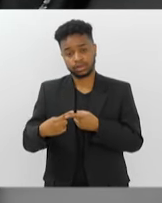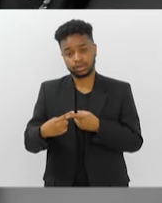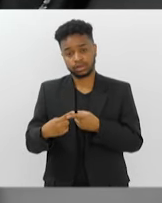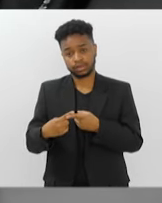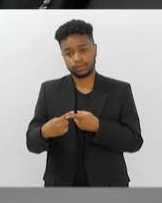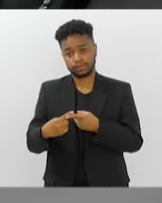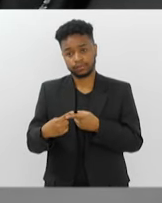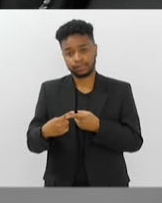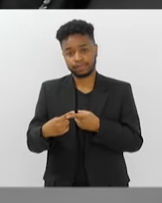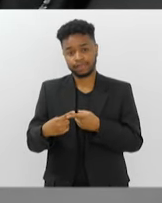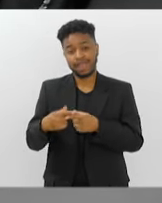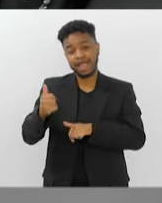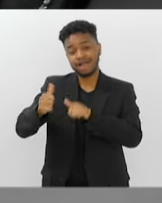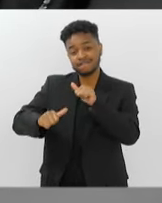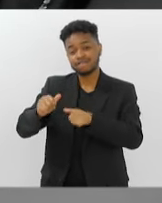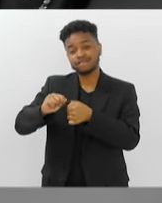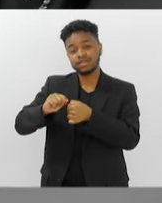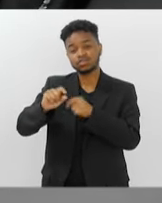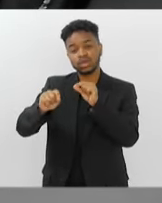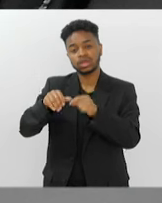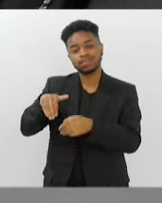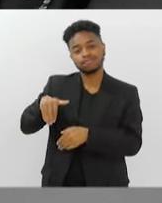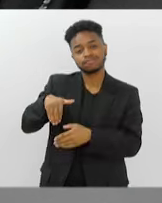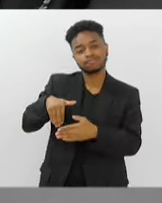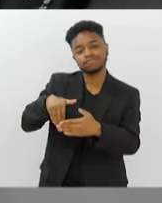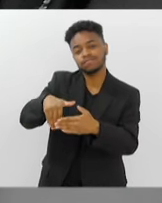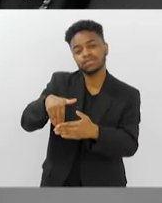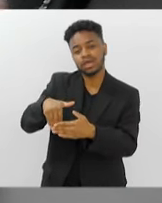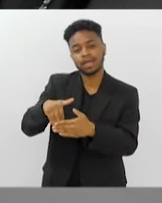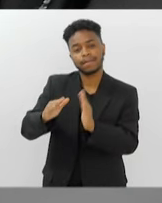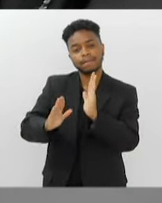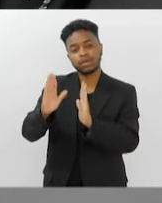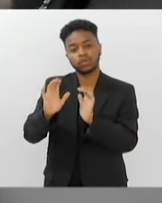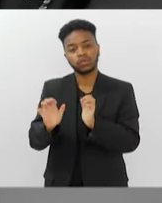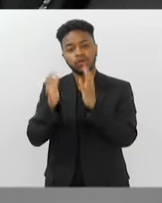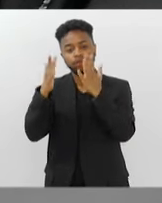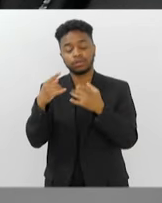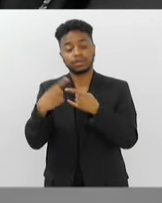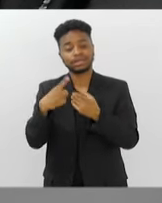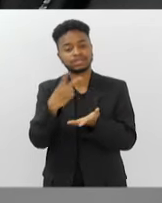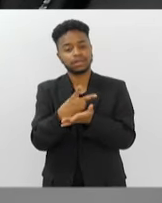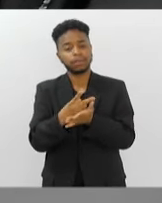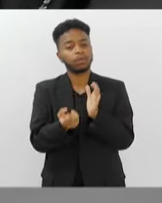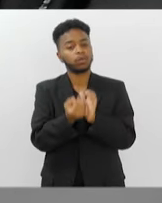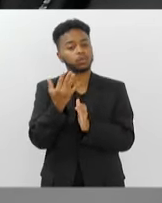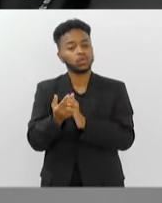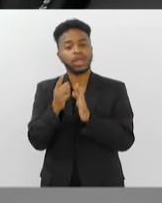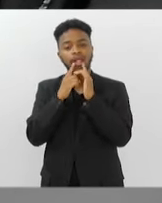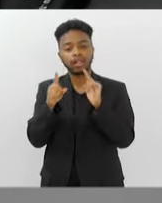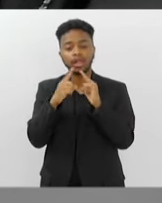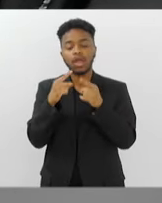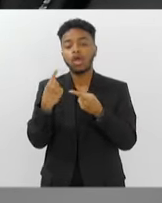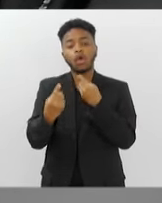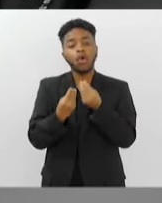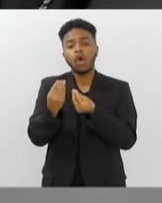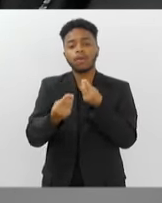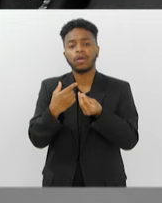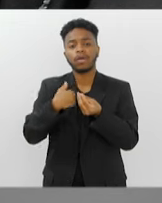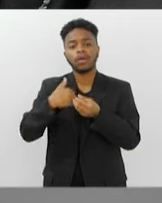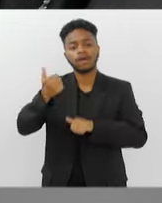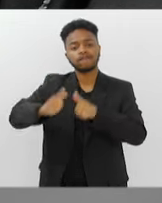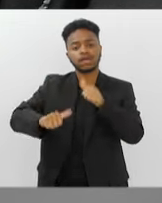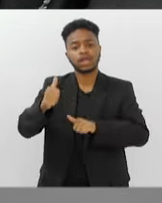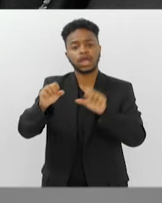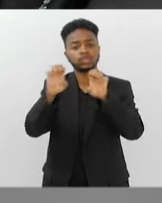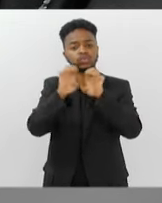que que a vistoria é feita em cima do evento isso é muito questionado até pelos prod ores e tal como eu vou vistoriar uma uma estrutura que não tá